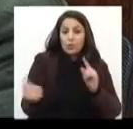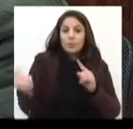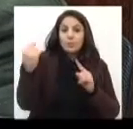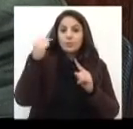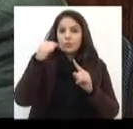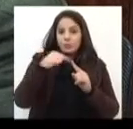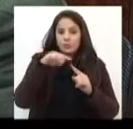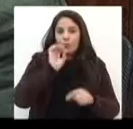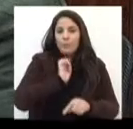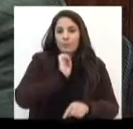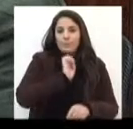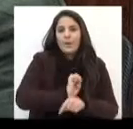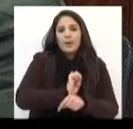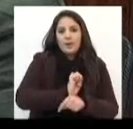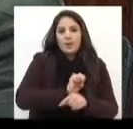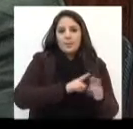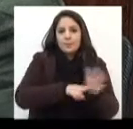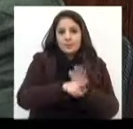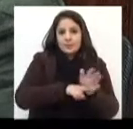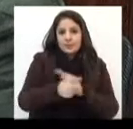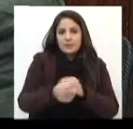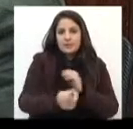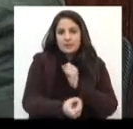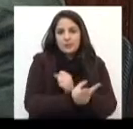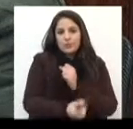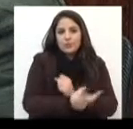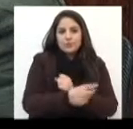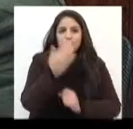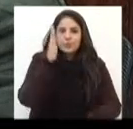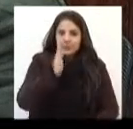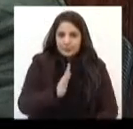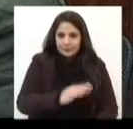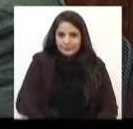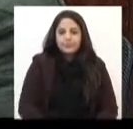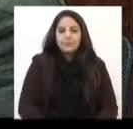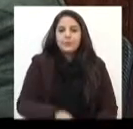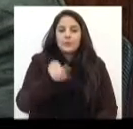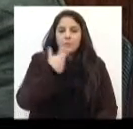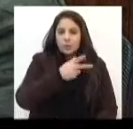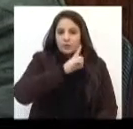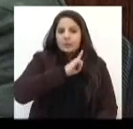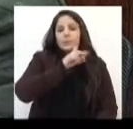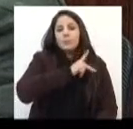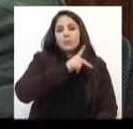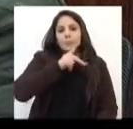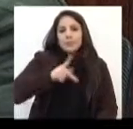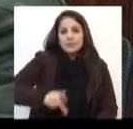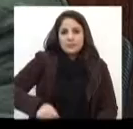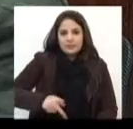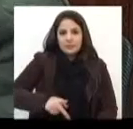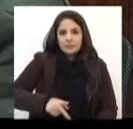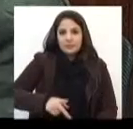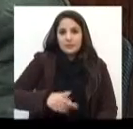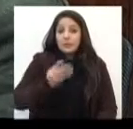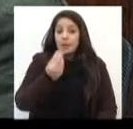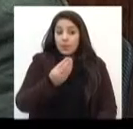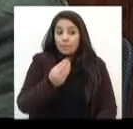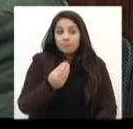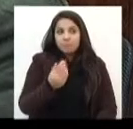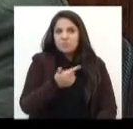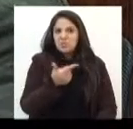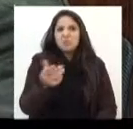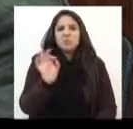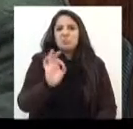de paralisar a investigação de corrupção no Brasil. Então, quer dizer, nós temos uma presidente que é extremamente